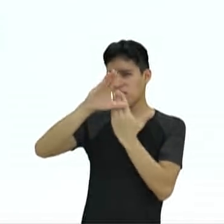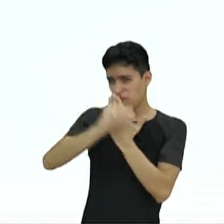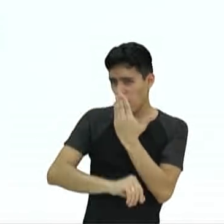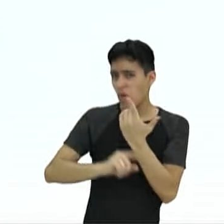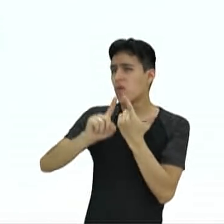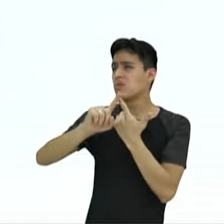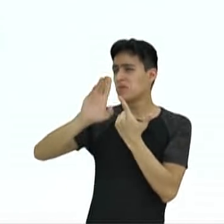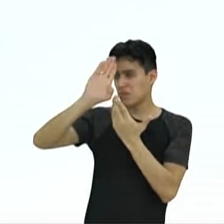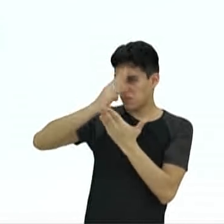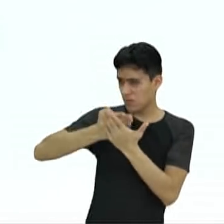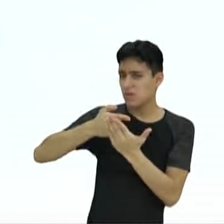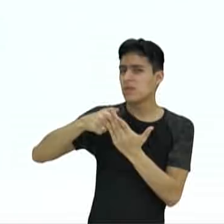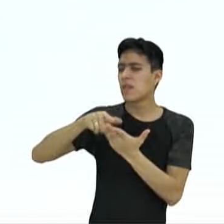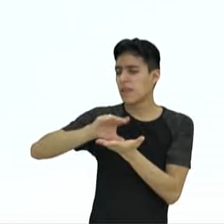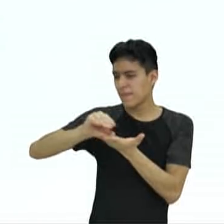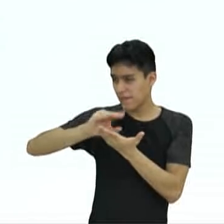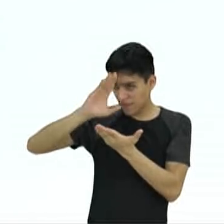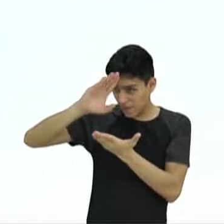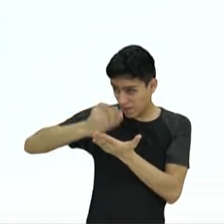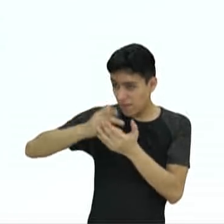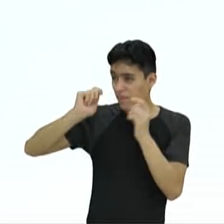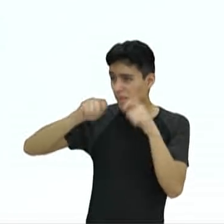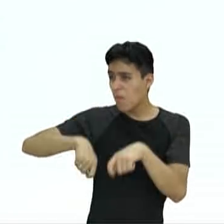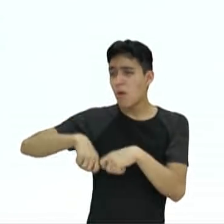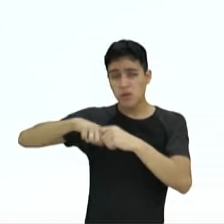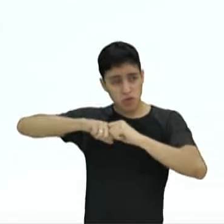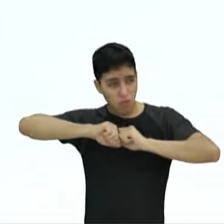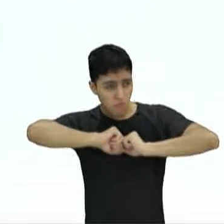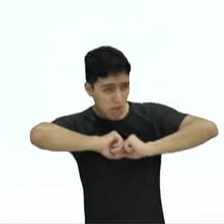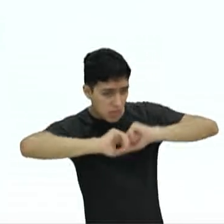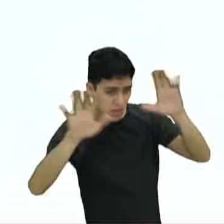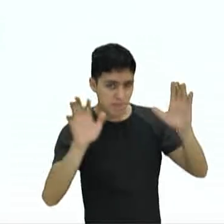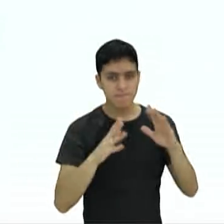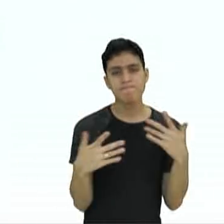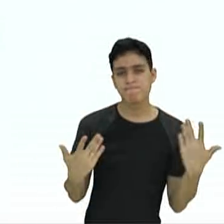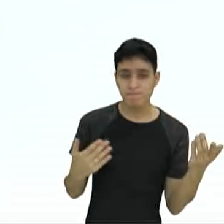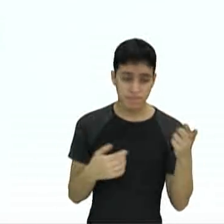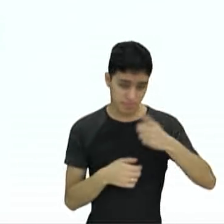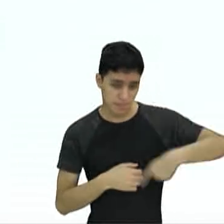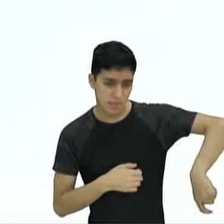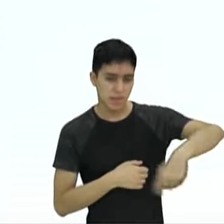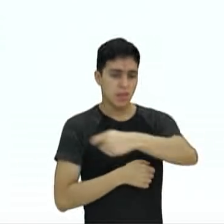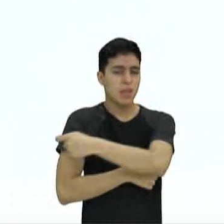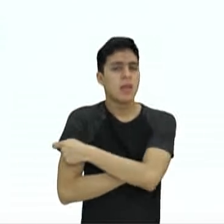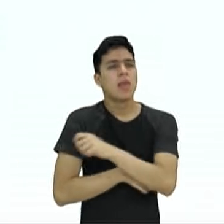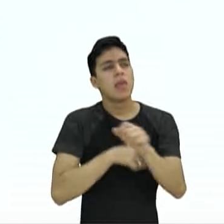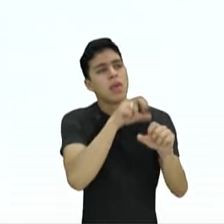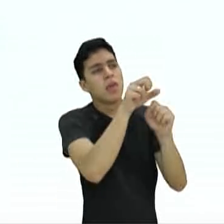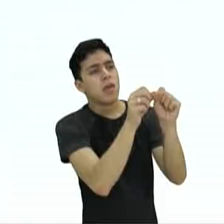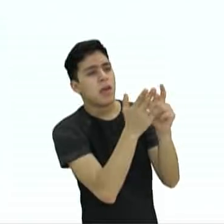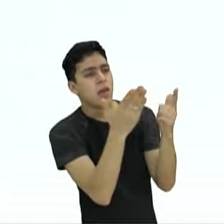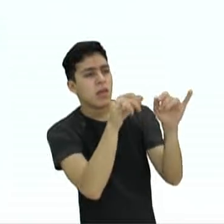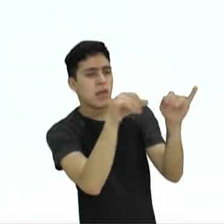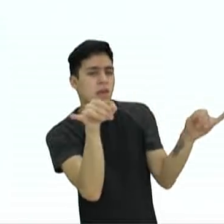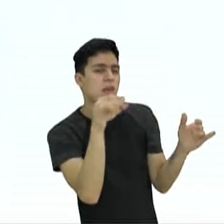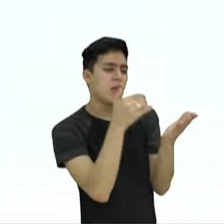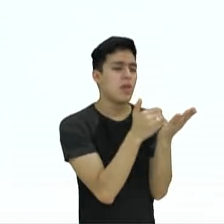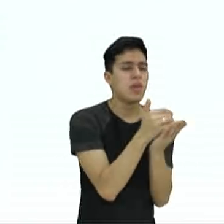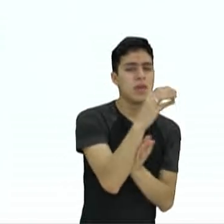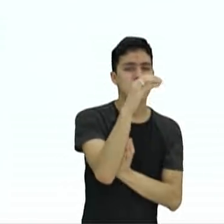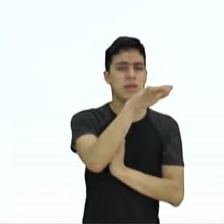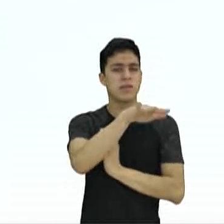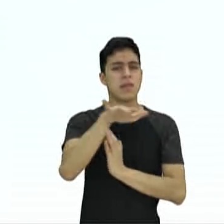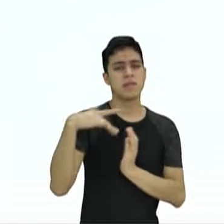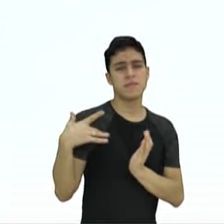ser acreditada e compartilhada? Eles trazem as notícias das quais ficam desconfiados. Começamos com notícias de ciências